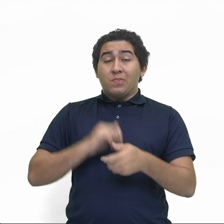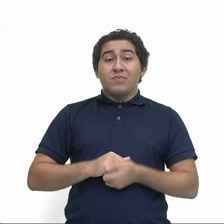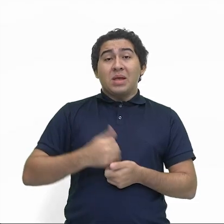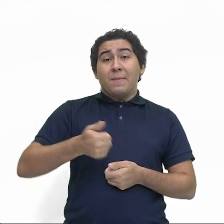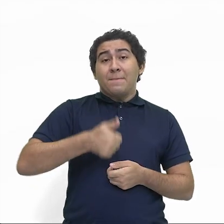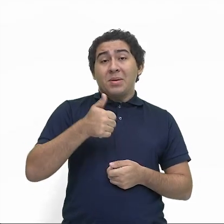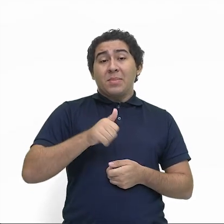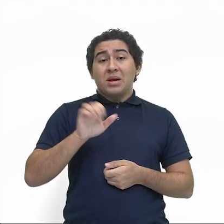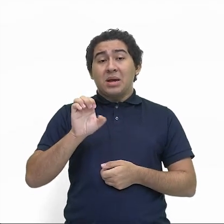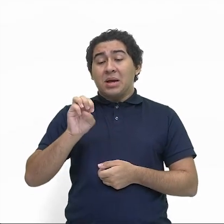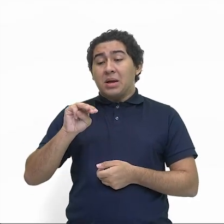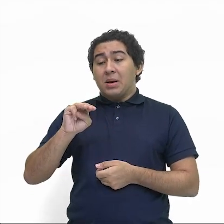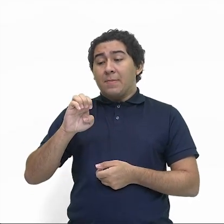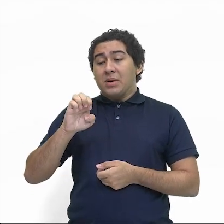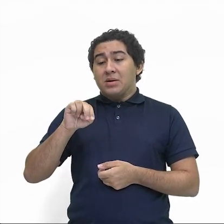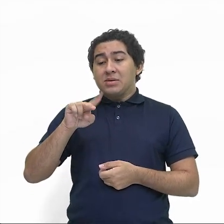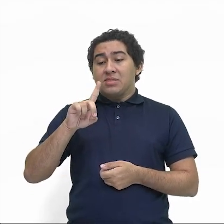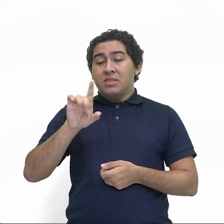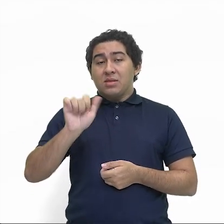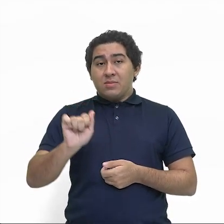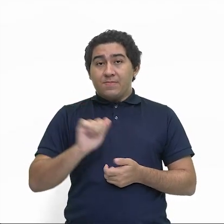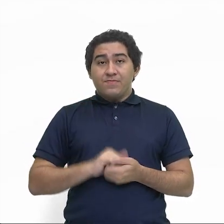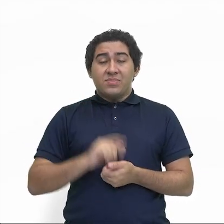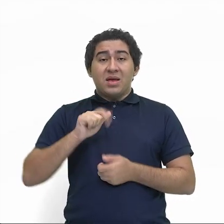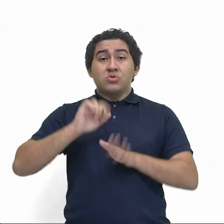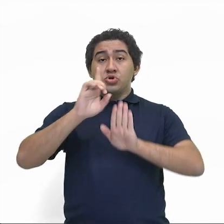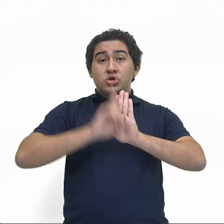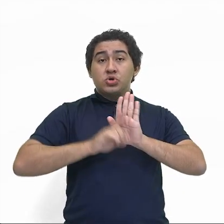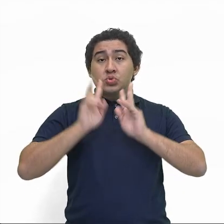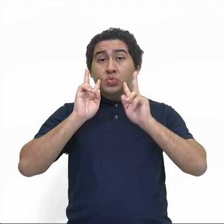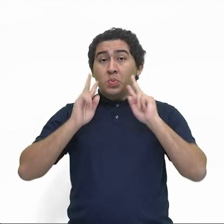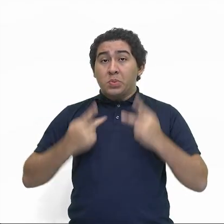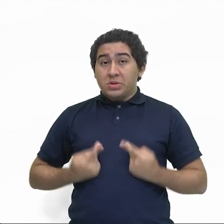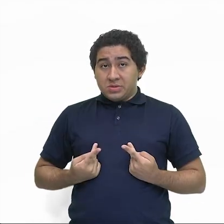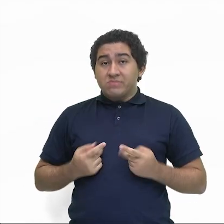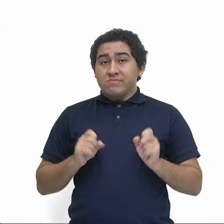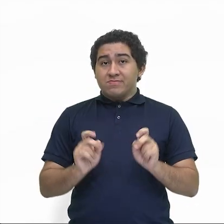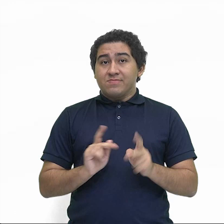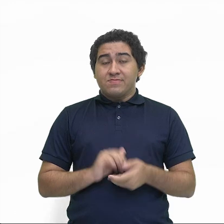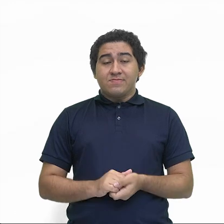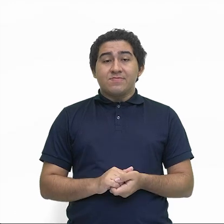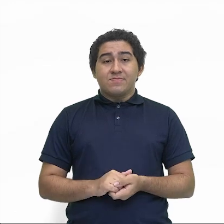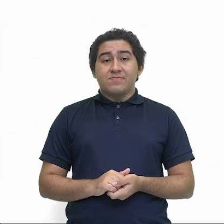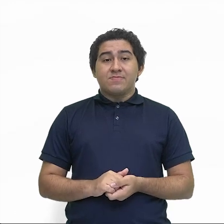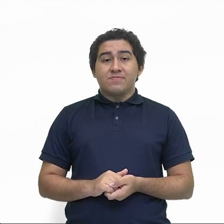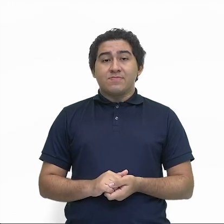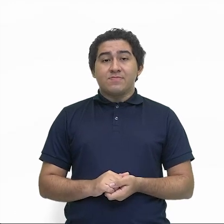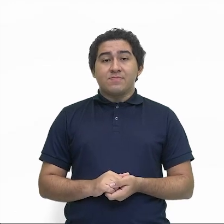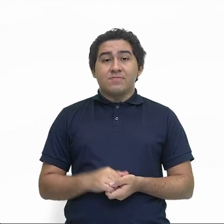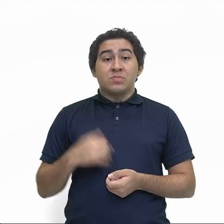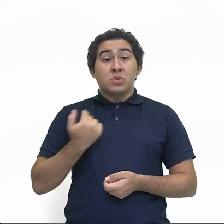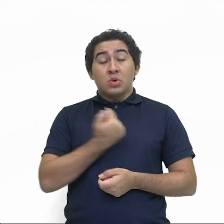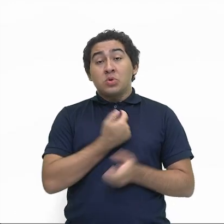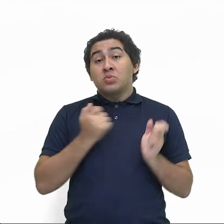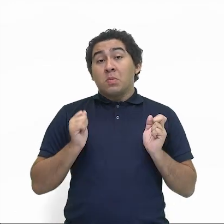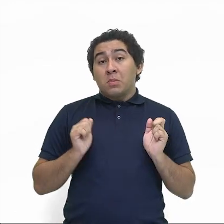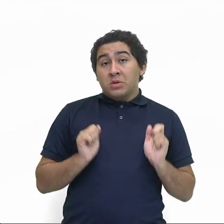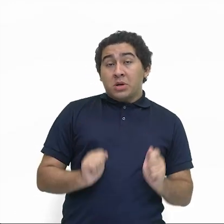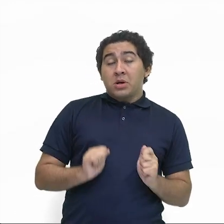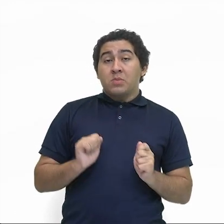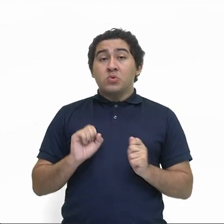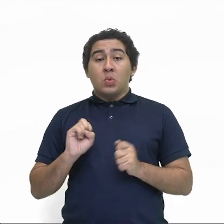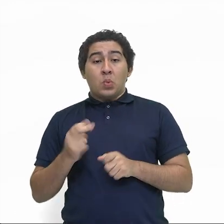emenda, ela está falando aí dos direitos humanos, ok? Está falando do que nós podemos, nós